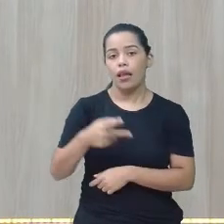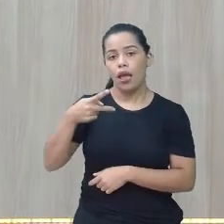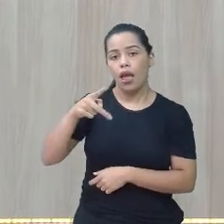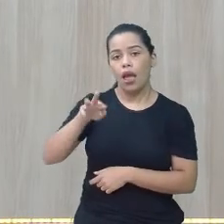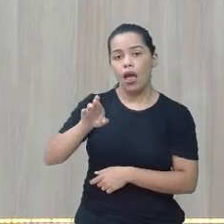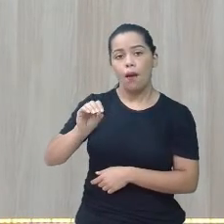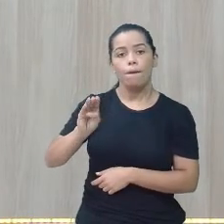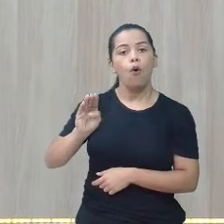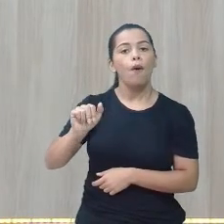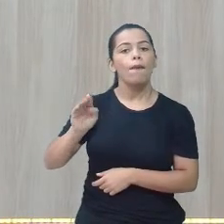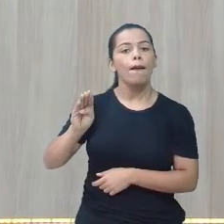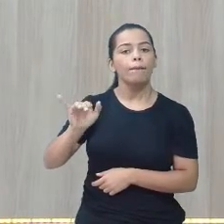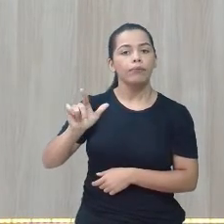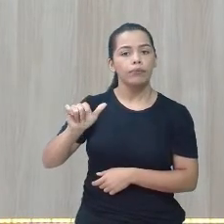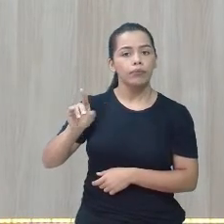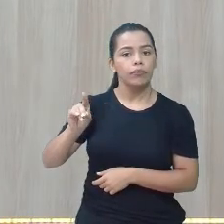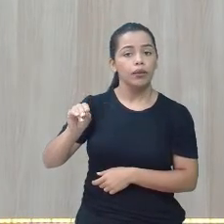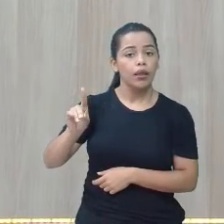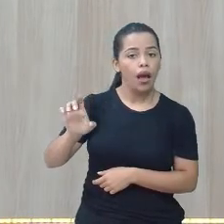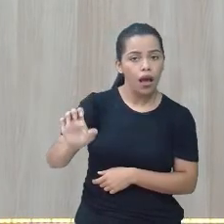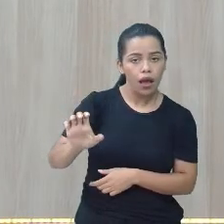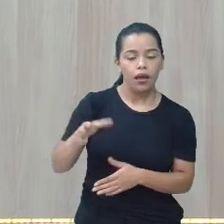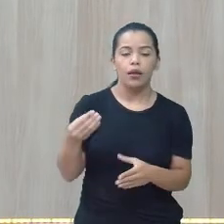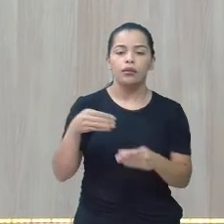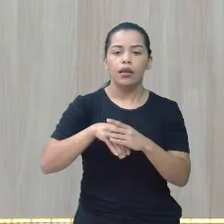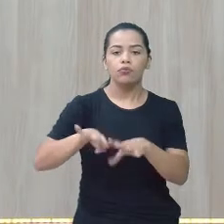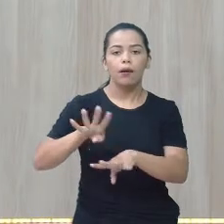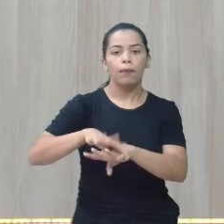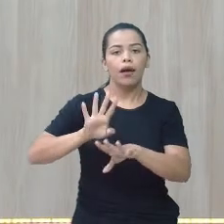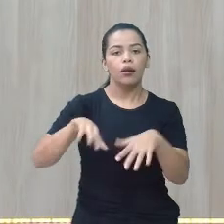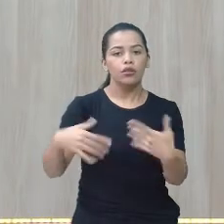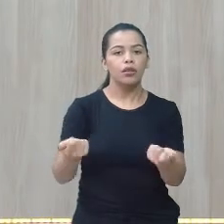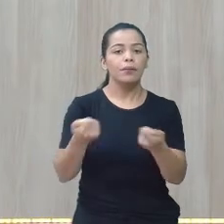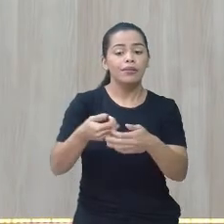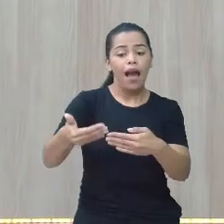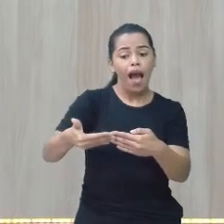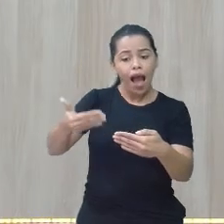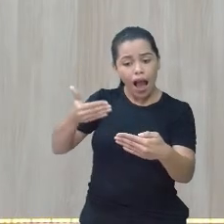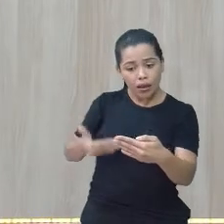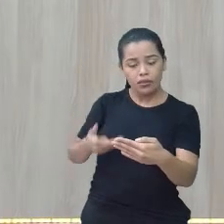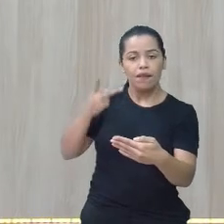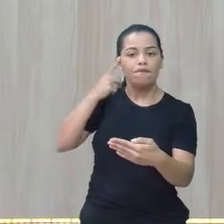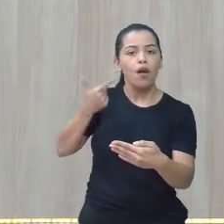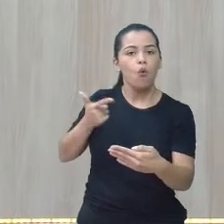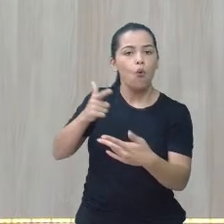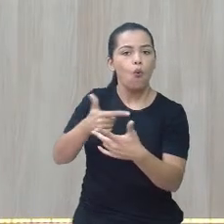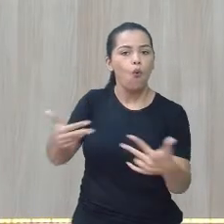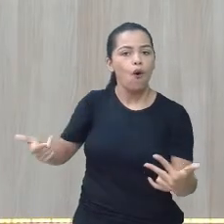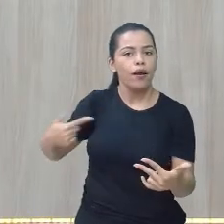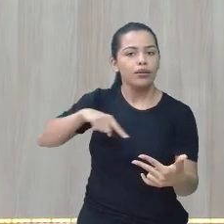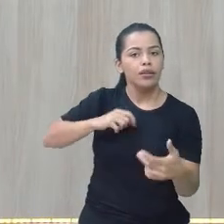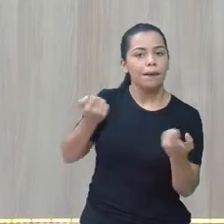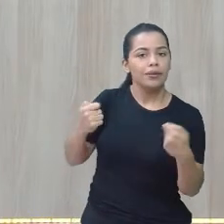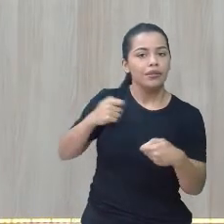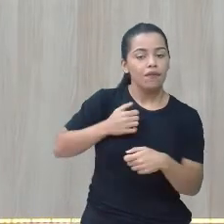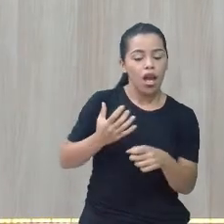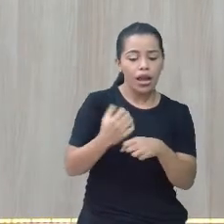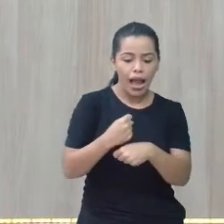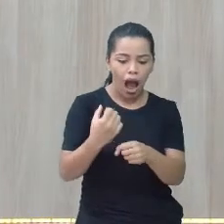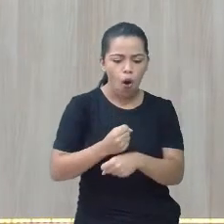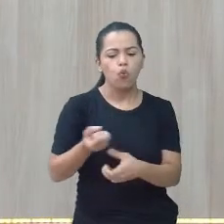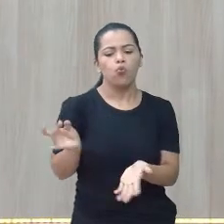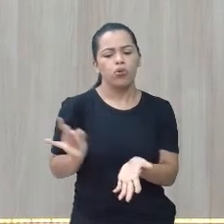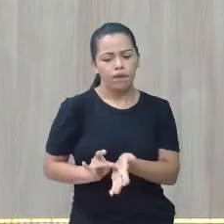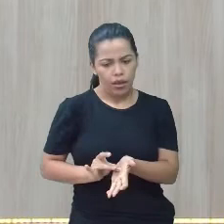probabilidade matematicamente, a gente vai tentar passar por outras etapas antes de chegar no que a gente chama do cálculo da probabilidade, né,